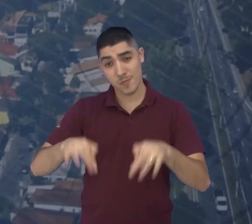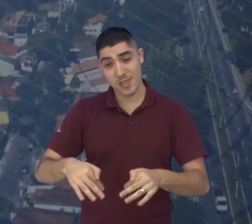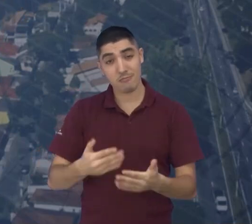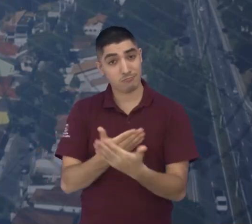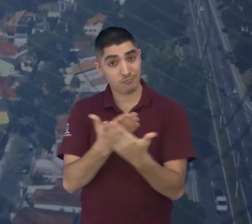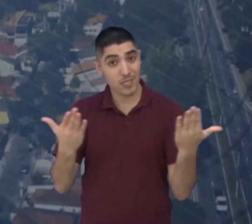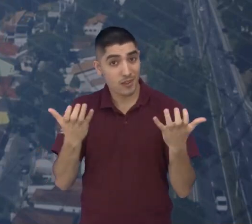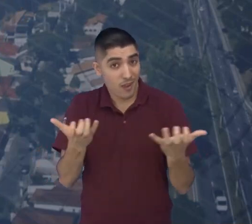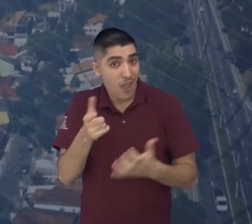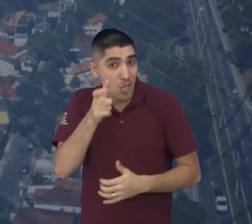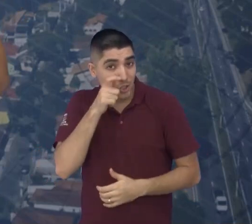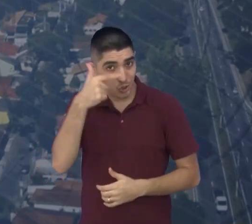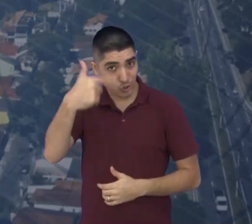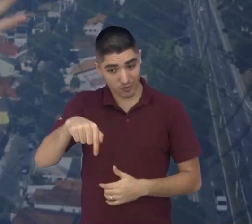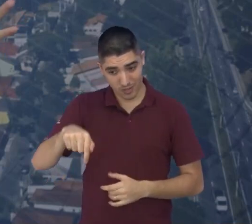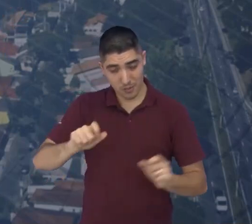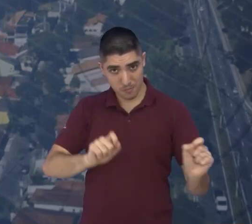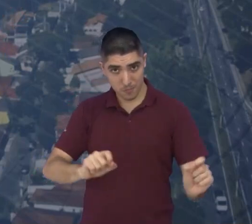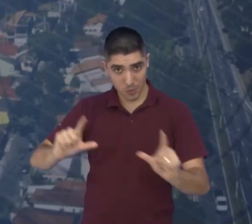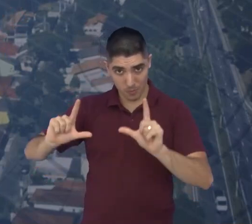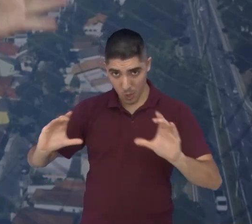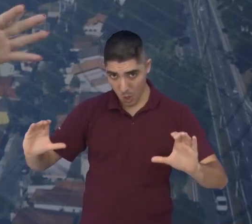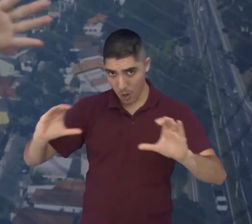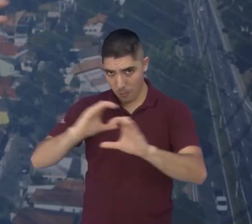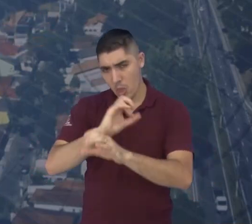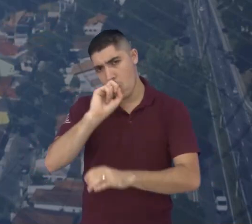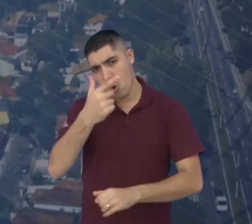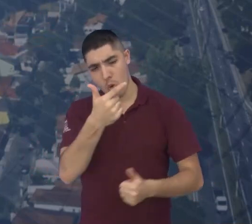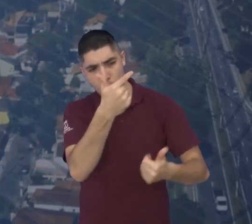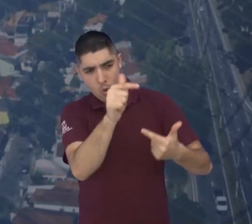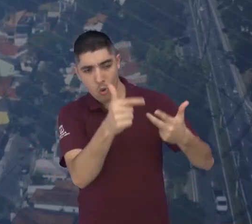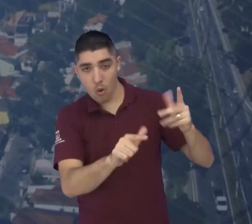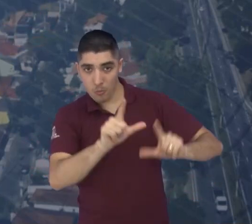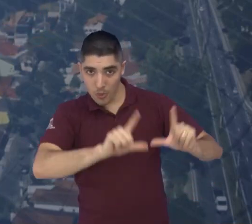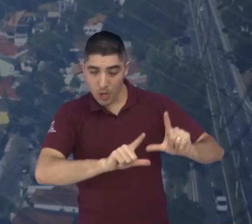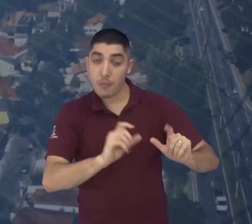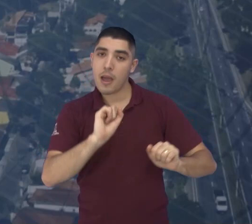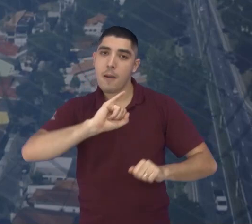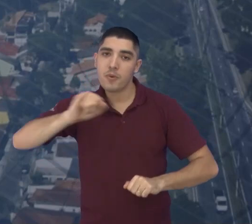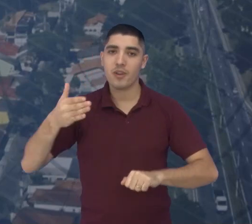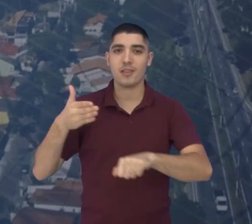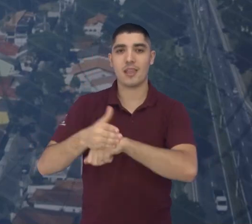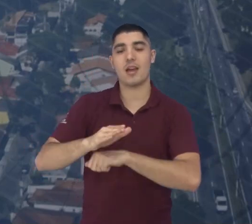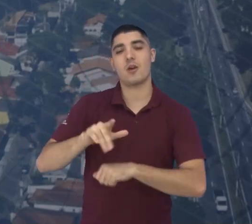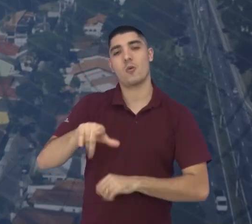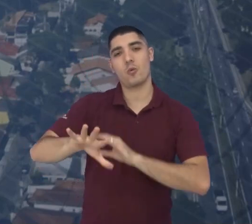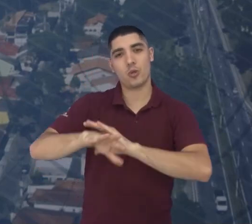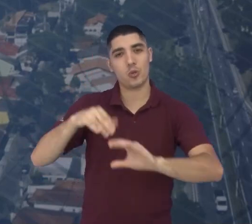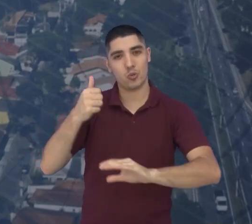vocês reverem este programa na íntegra e todos os demais, é só acessar o